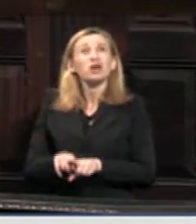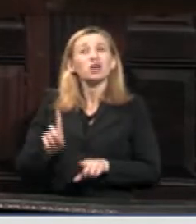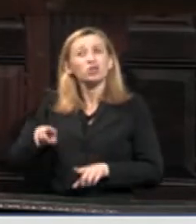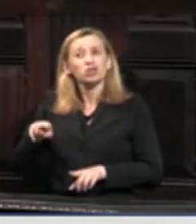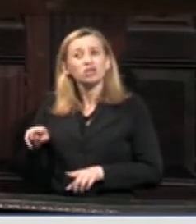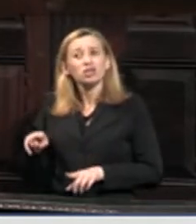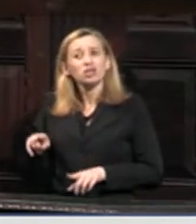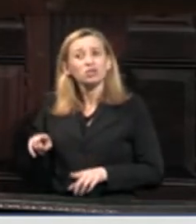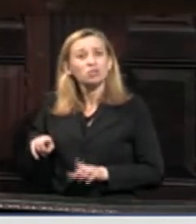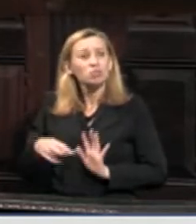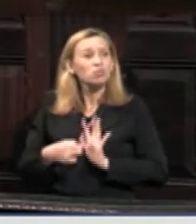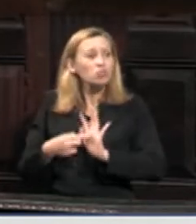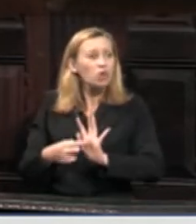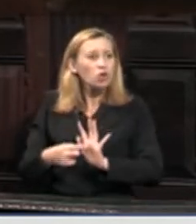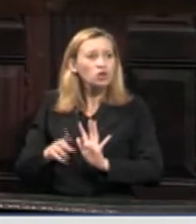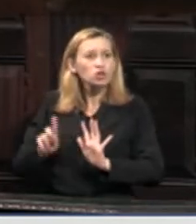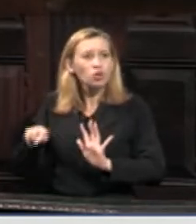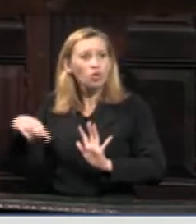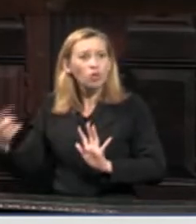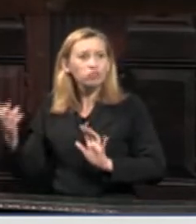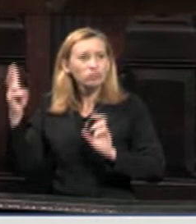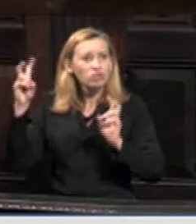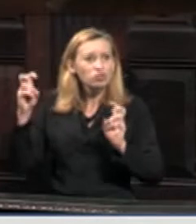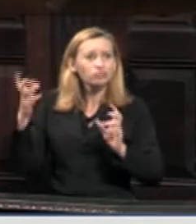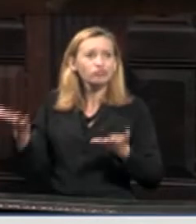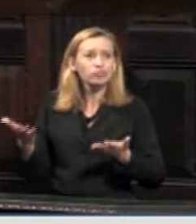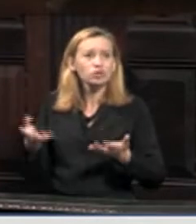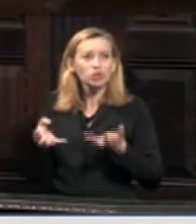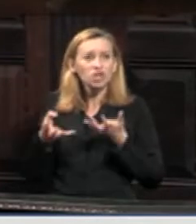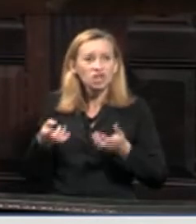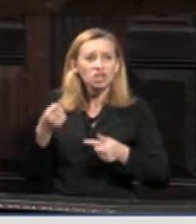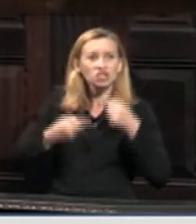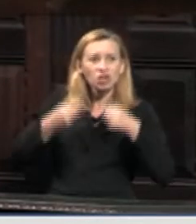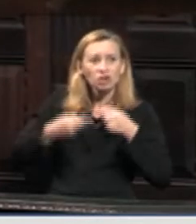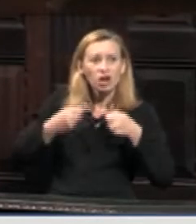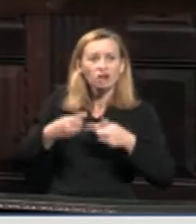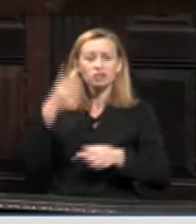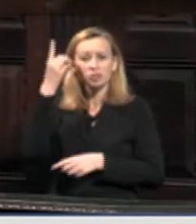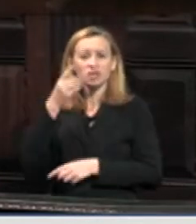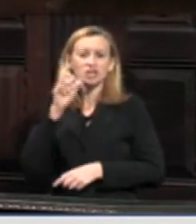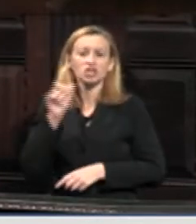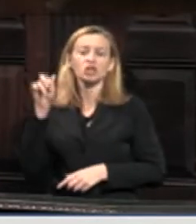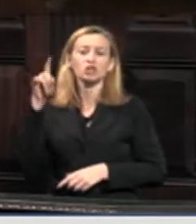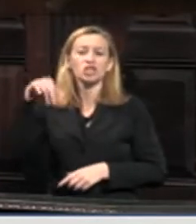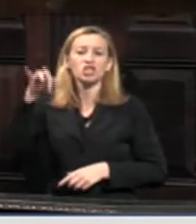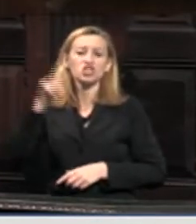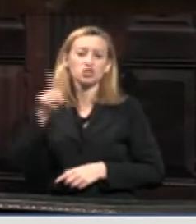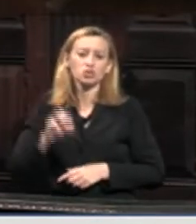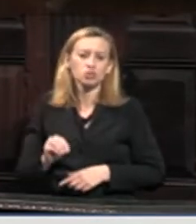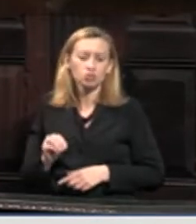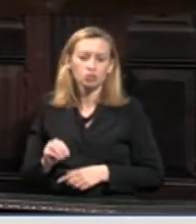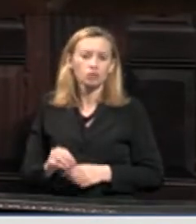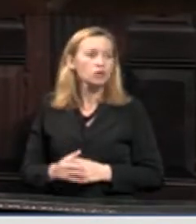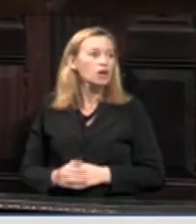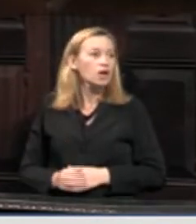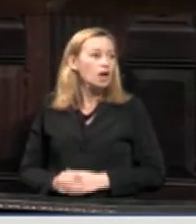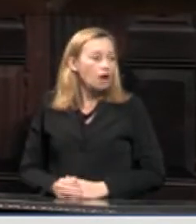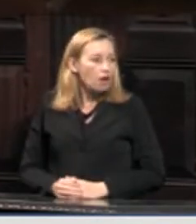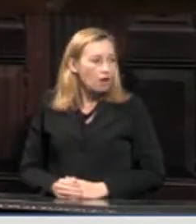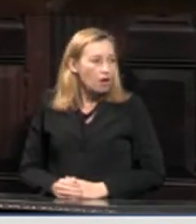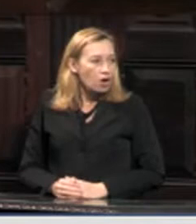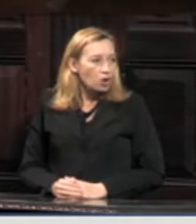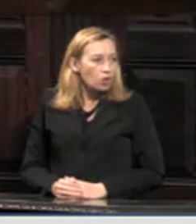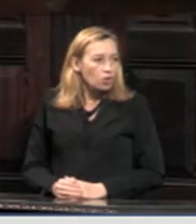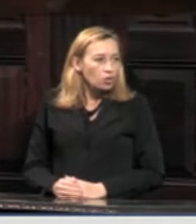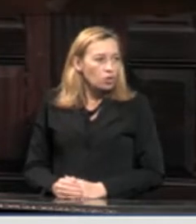projeto toca num outro elemento, que é isso que eu queria dialogar com o deputado Dionísio Lins, que o projeto,